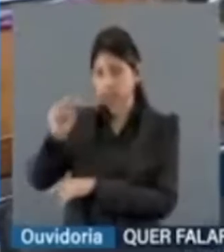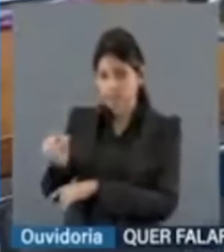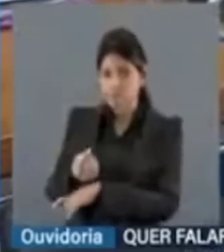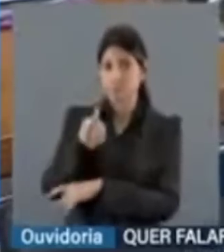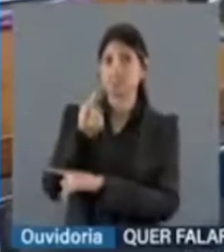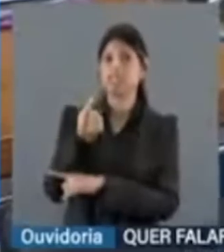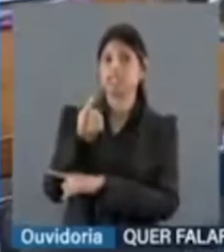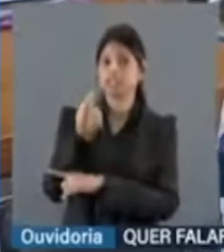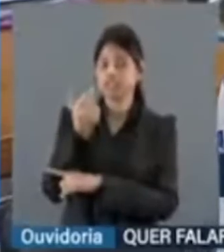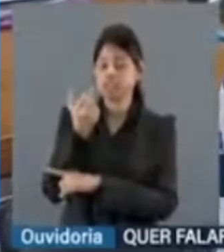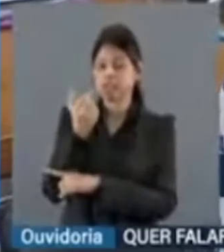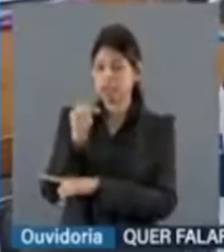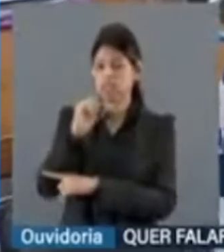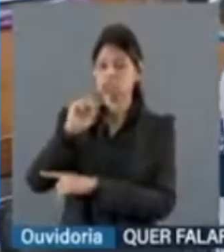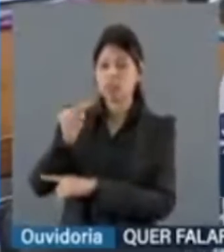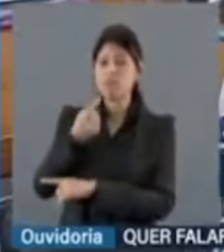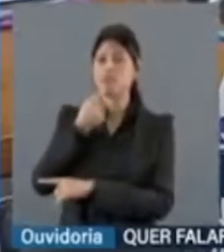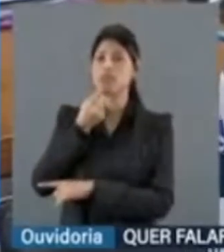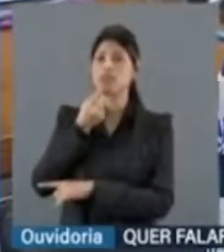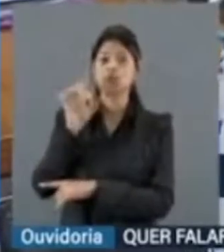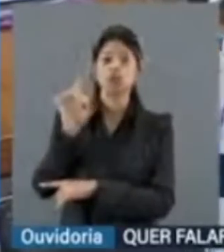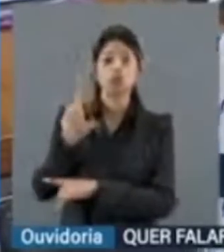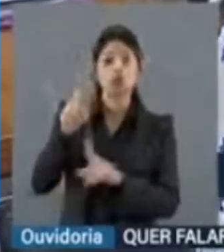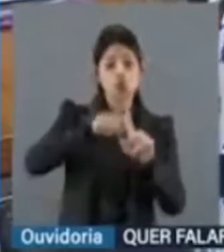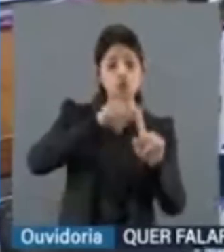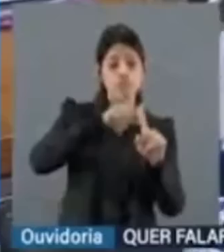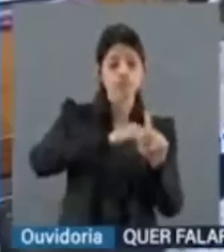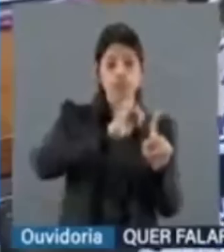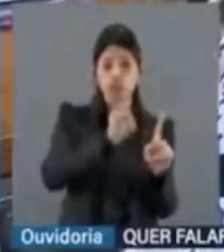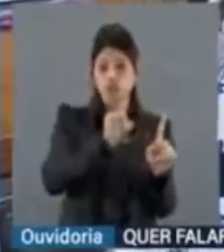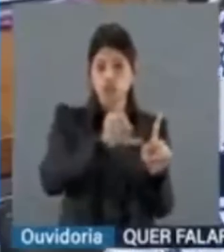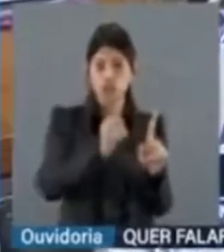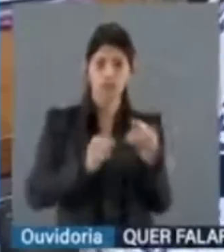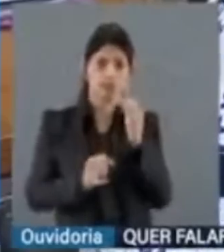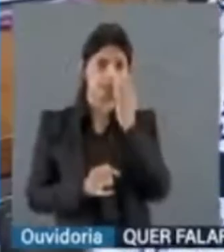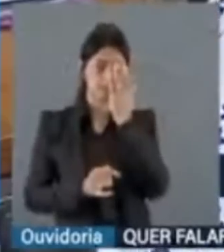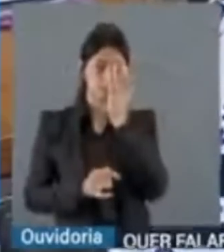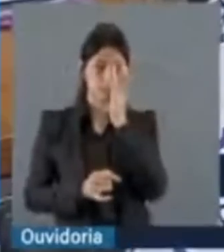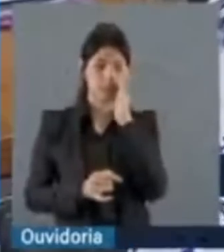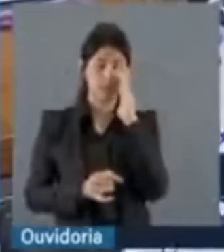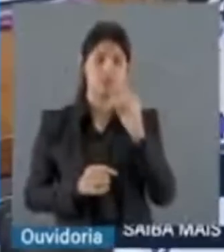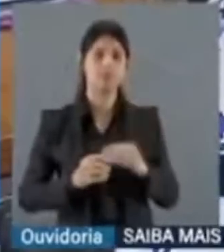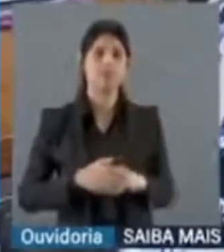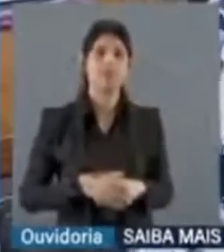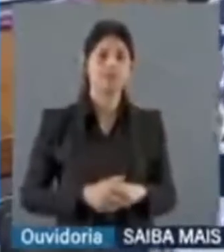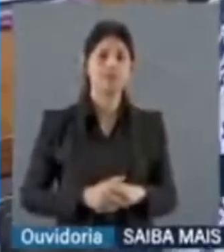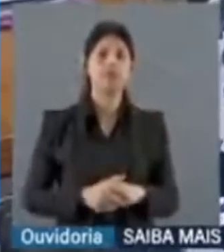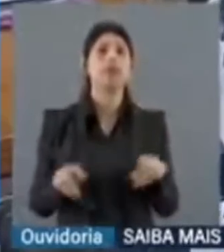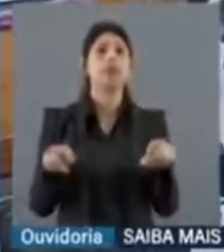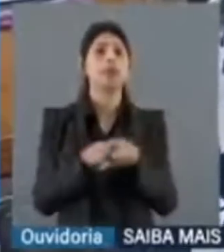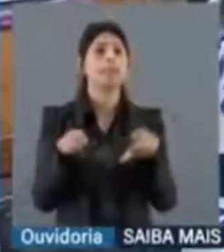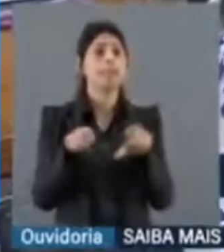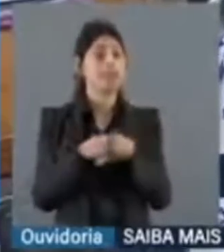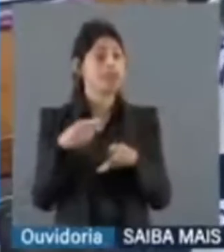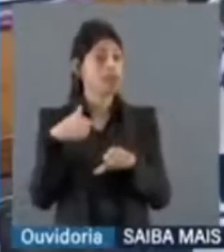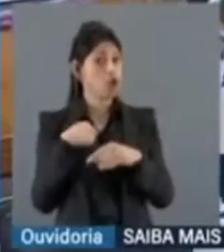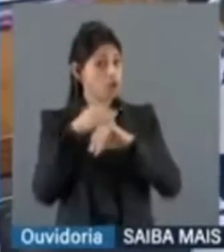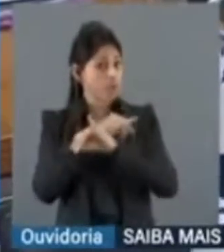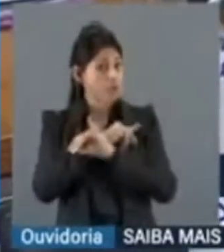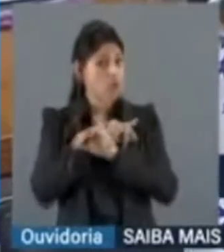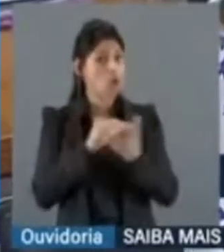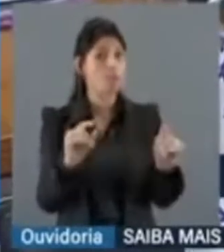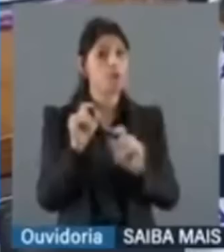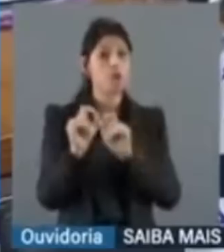Só em janeiro. Então é bom que a gente tenha essa informação. Segundo, aqui eu também convoquei